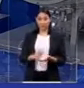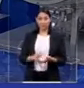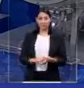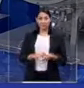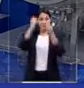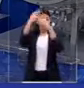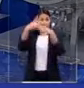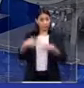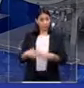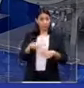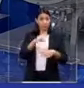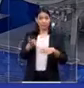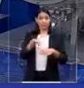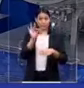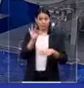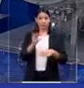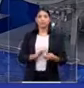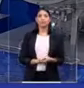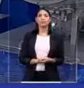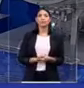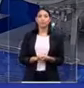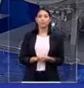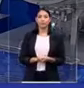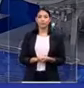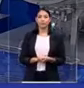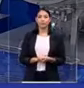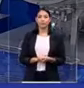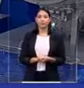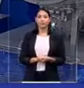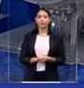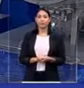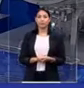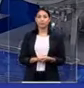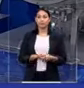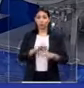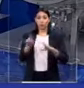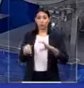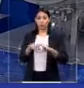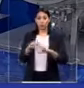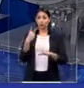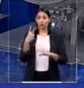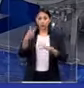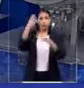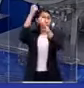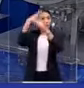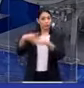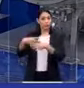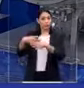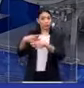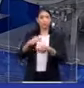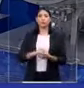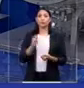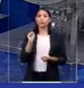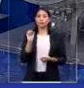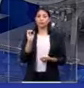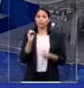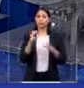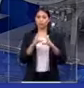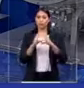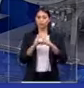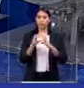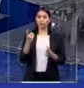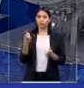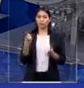entender como vai funcionar este sorteio. O suporte do Globo número 2 está abastecido com 80 bolas numeradas